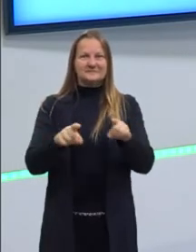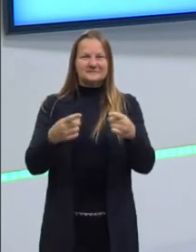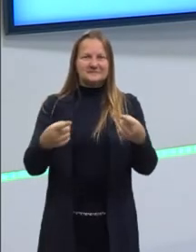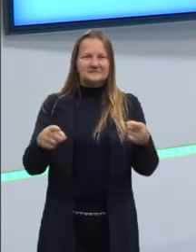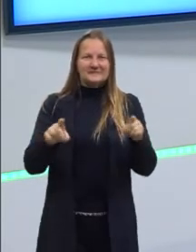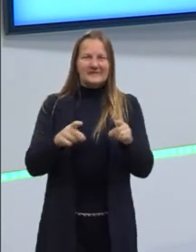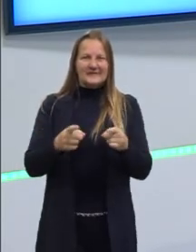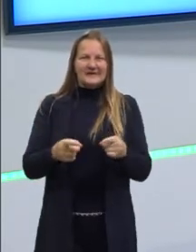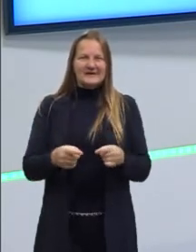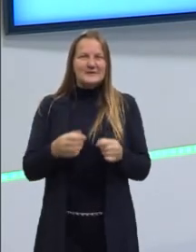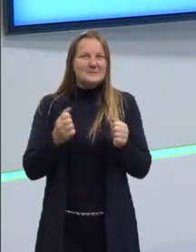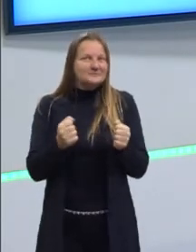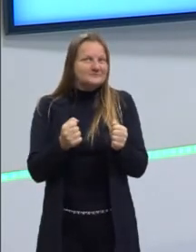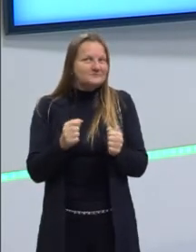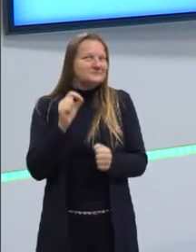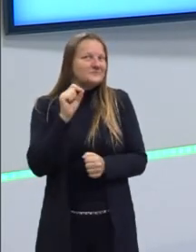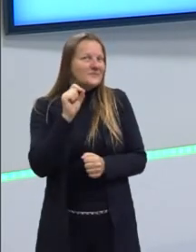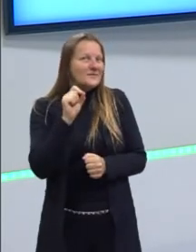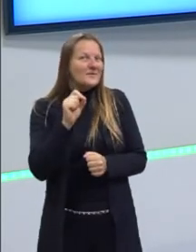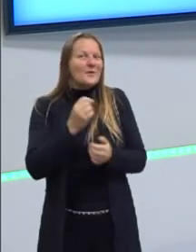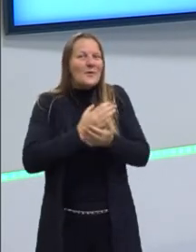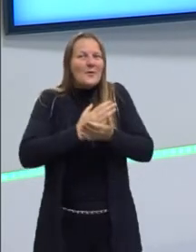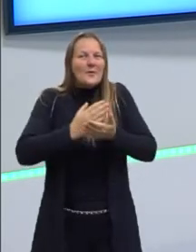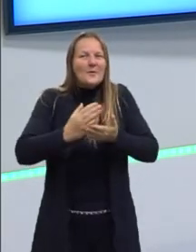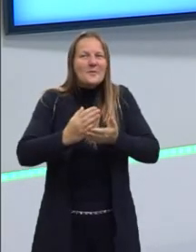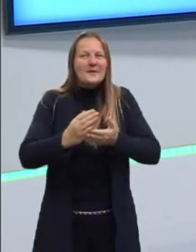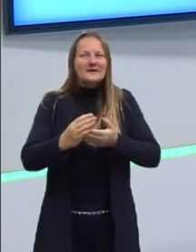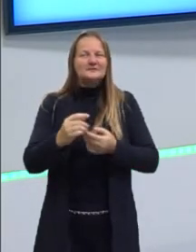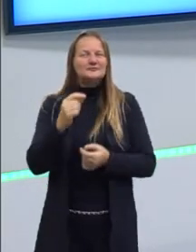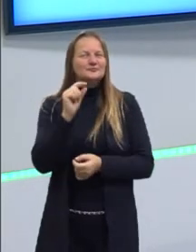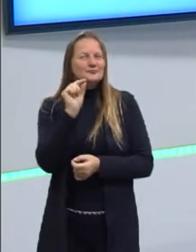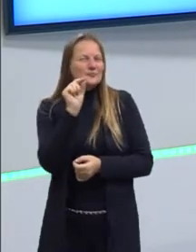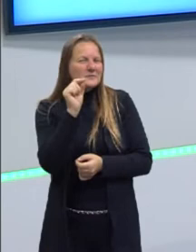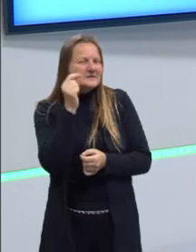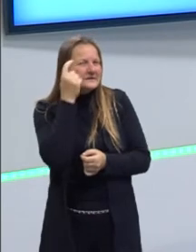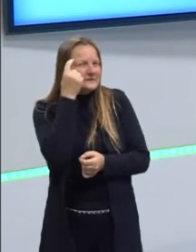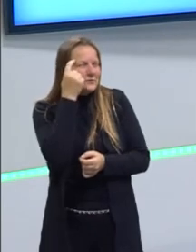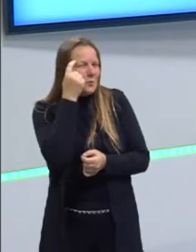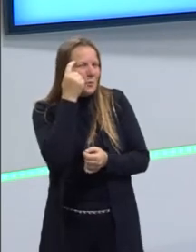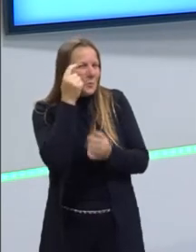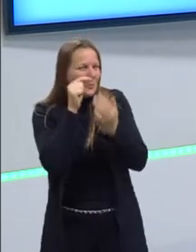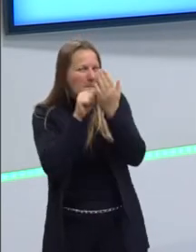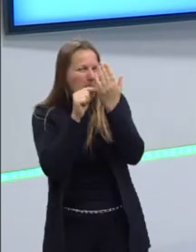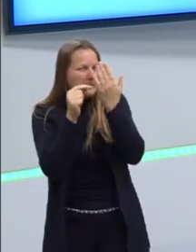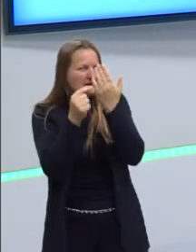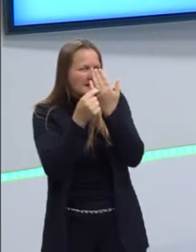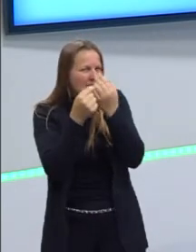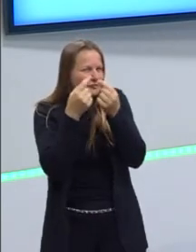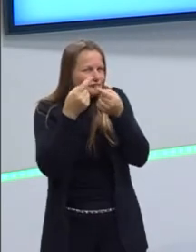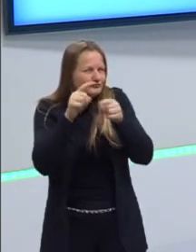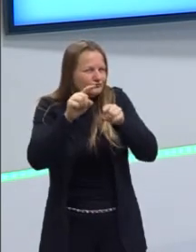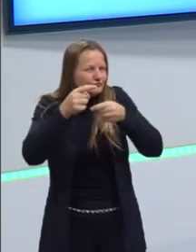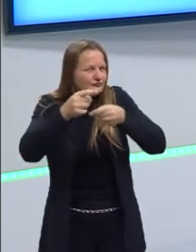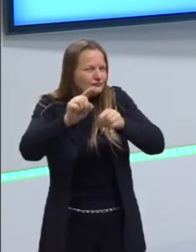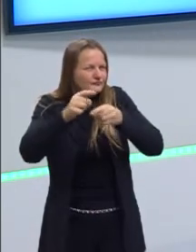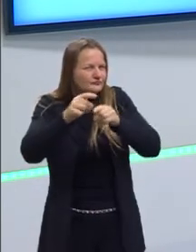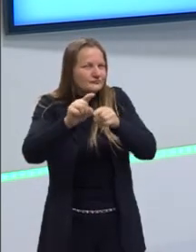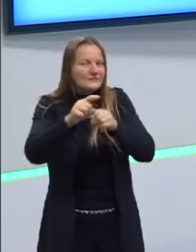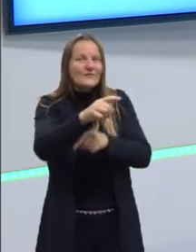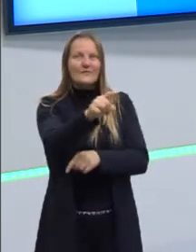como não podia deixar de ser começa colocando aquela pulguinha atrás da orelha de vocês né começa fazendo aí um